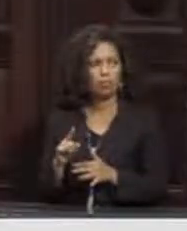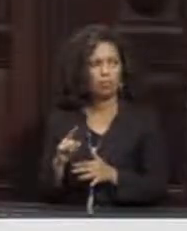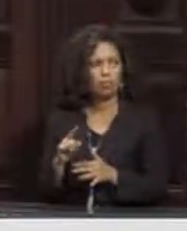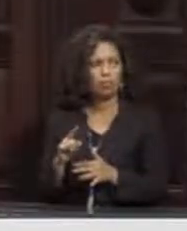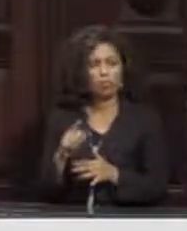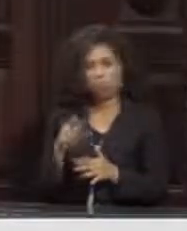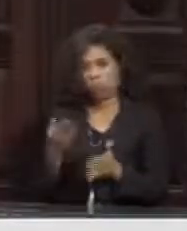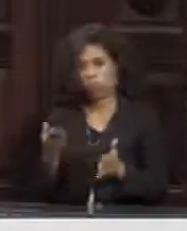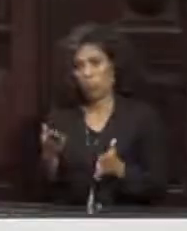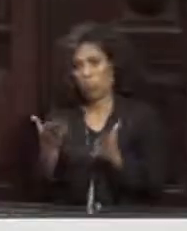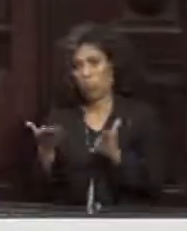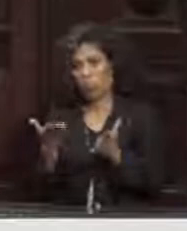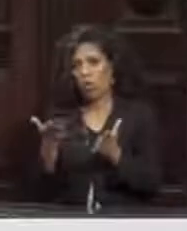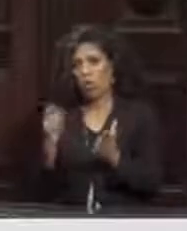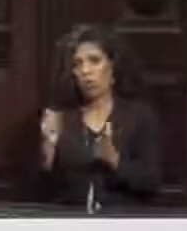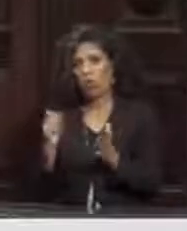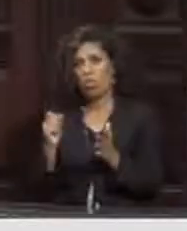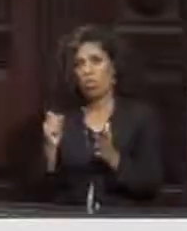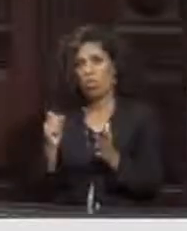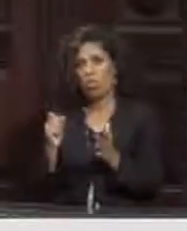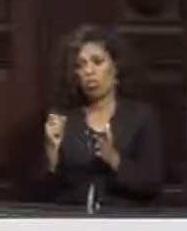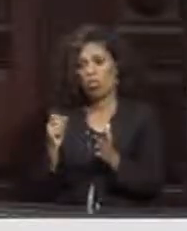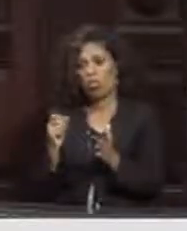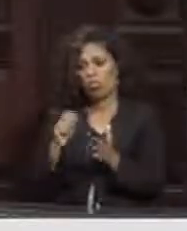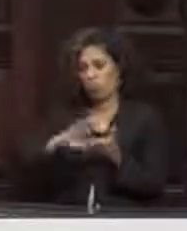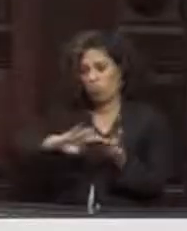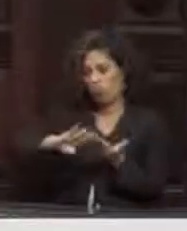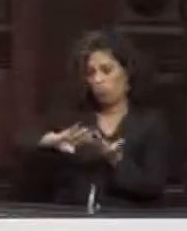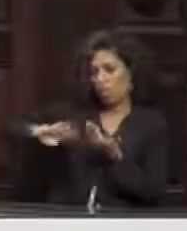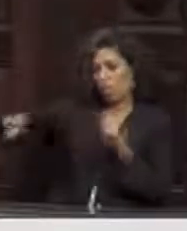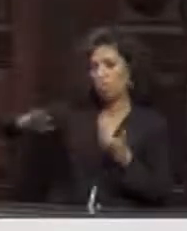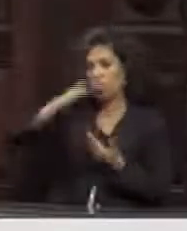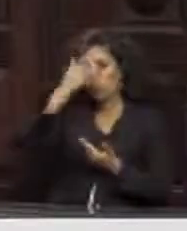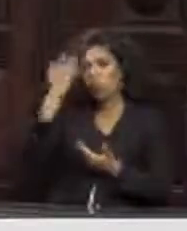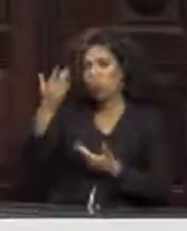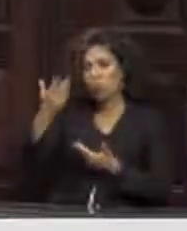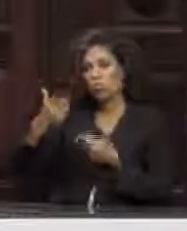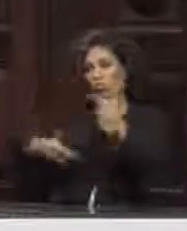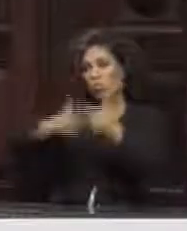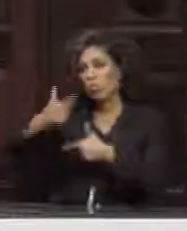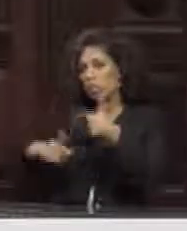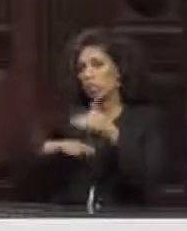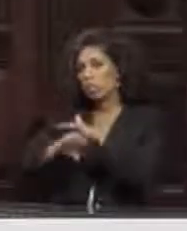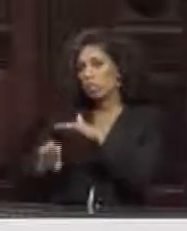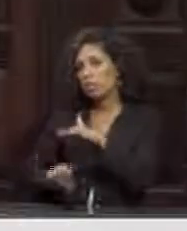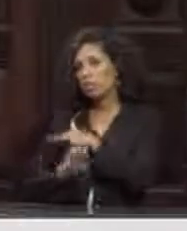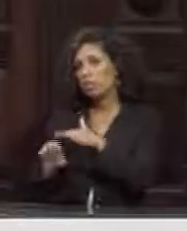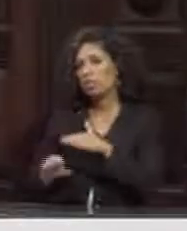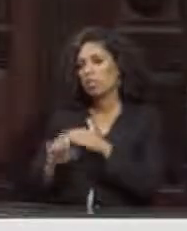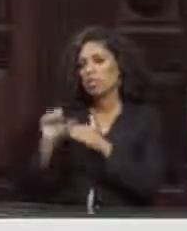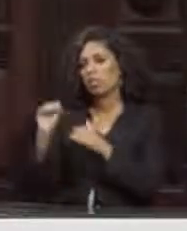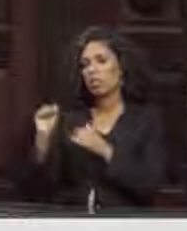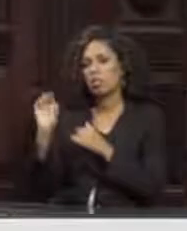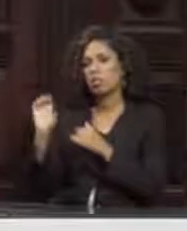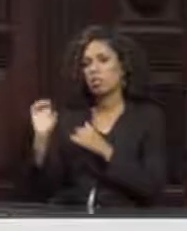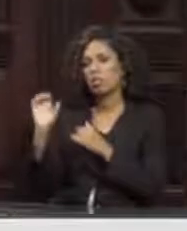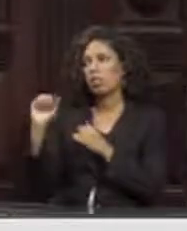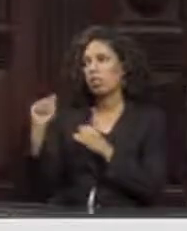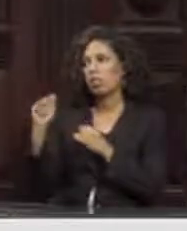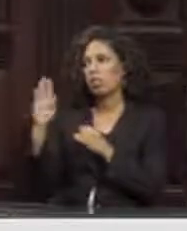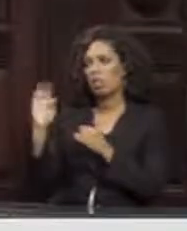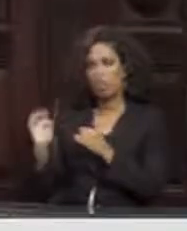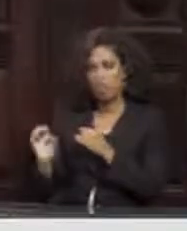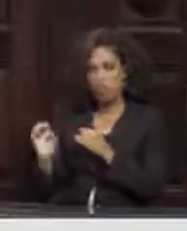se livrar dos servidores da SEASA, não querem se livrar dos servidores da SEAB para